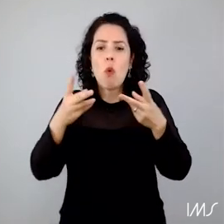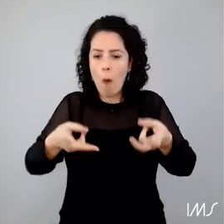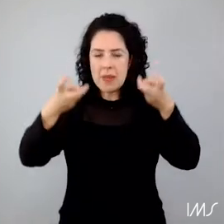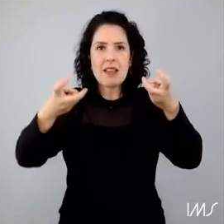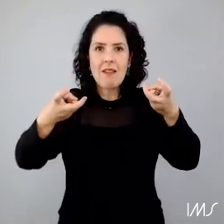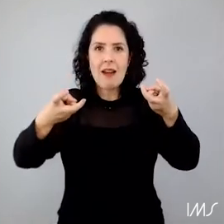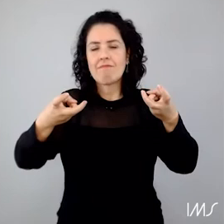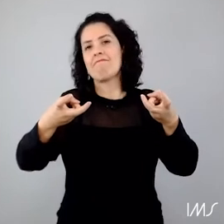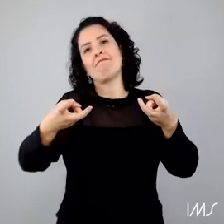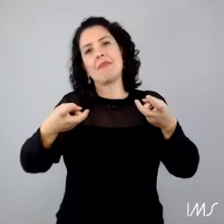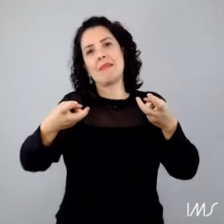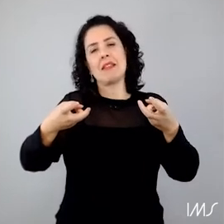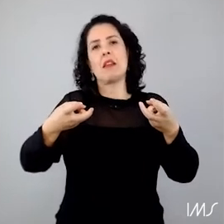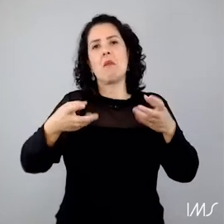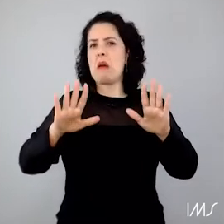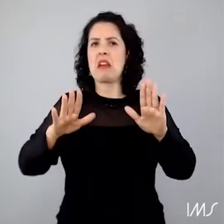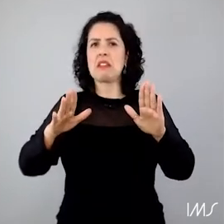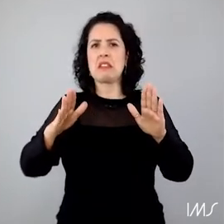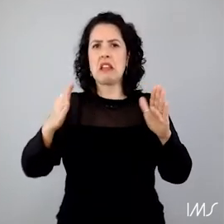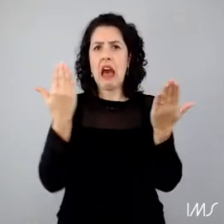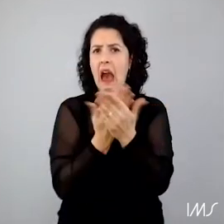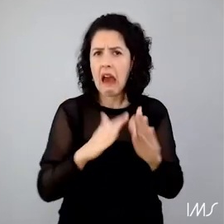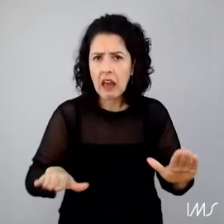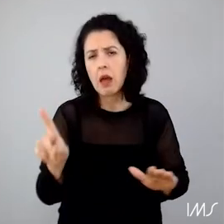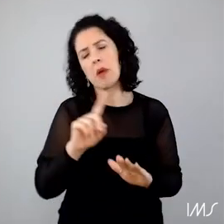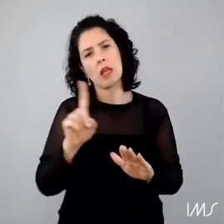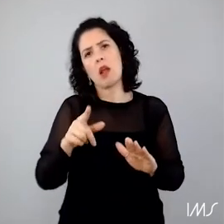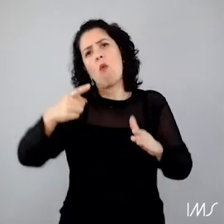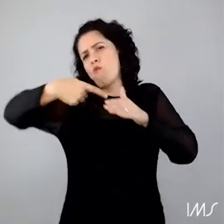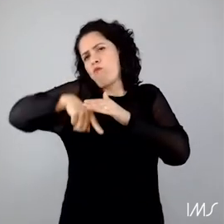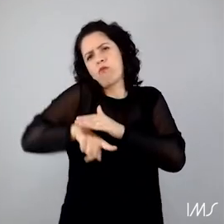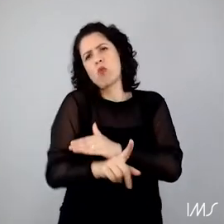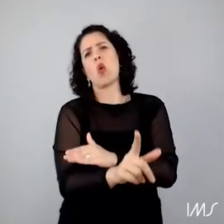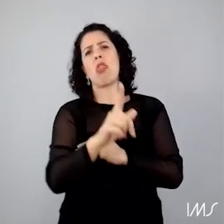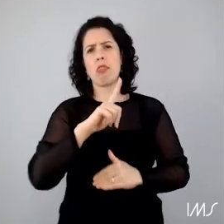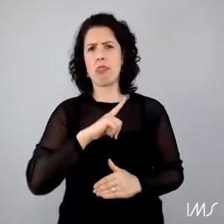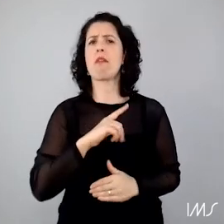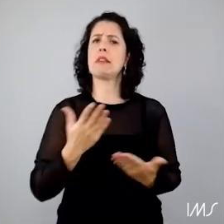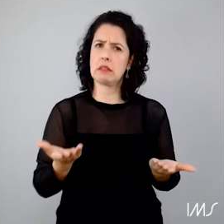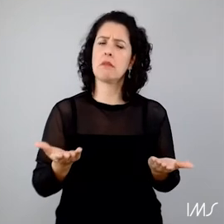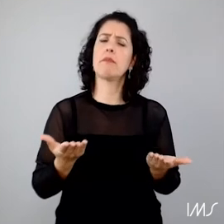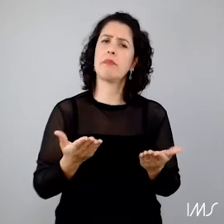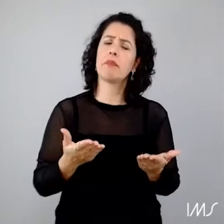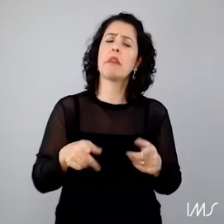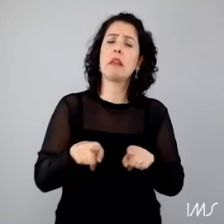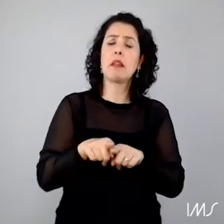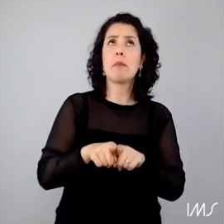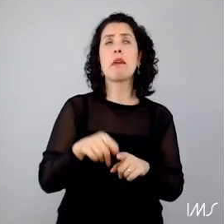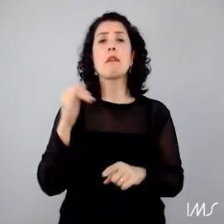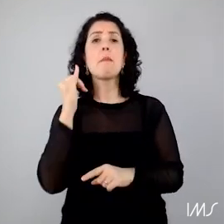compreensão do próprio meio, né? Portanto, a importância de pensá-lo de uma maneira mais expandida, ampla,